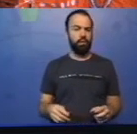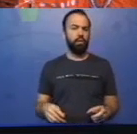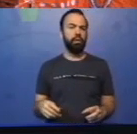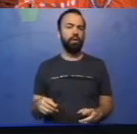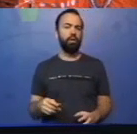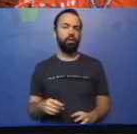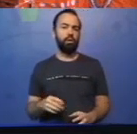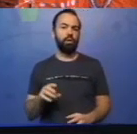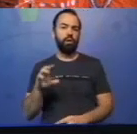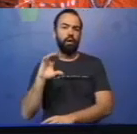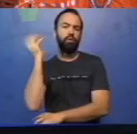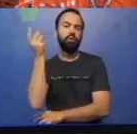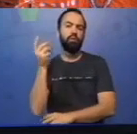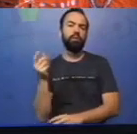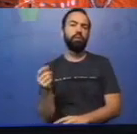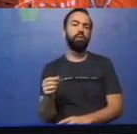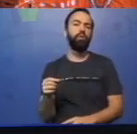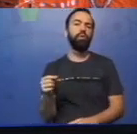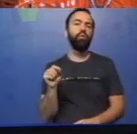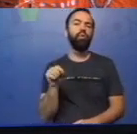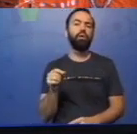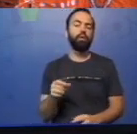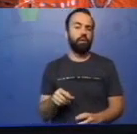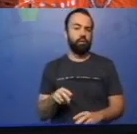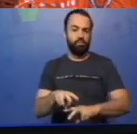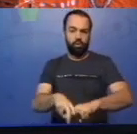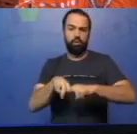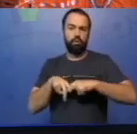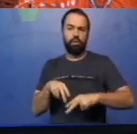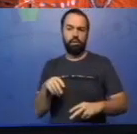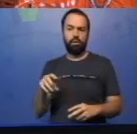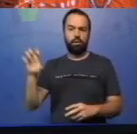os conflitos, né, em razão dessa ocupação colonial.